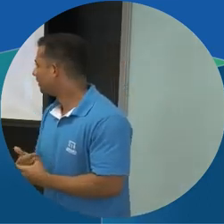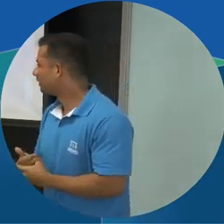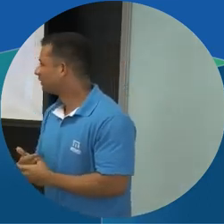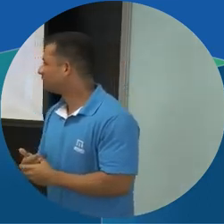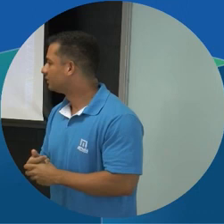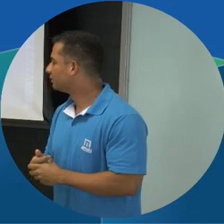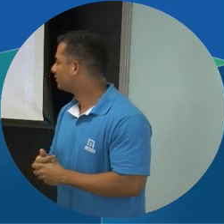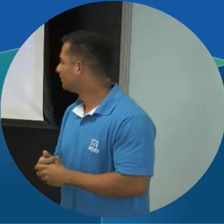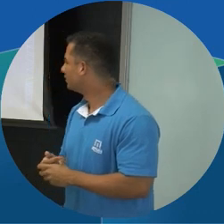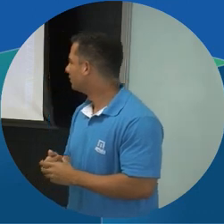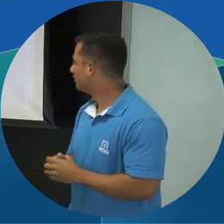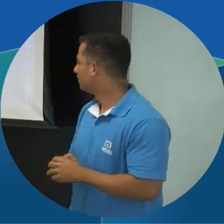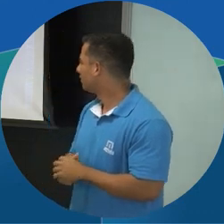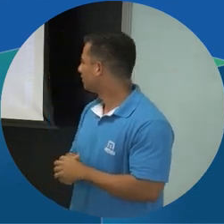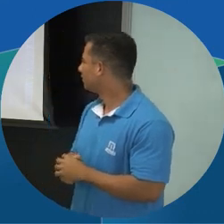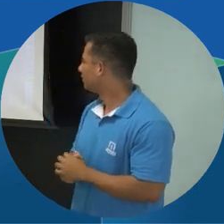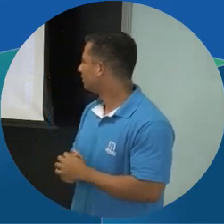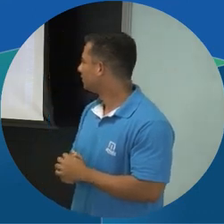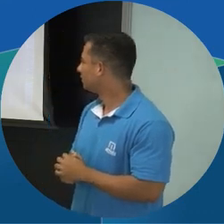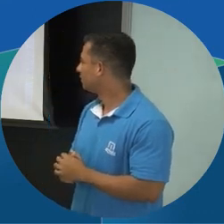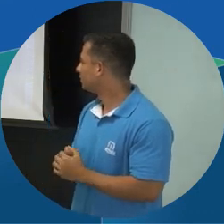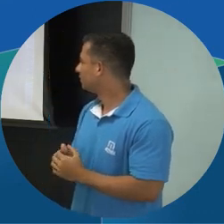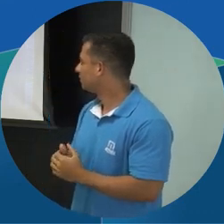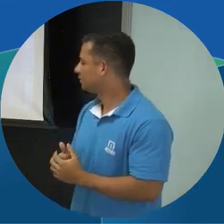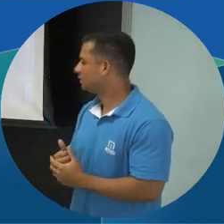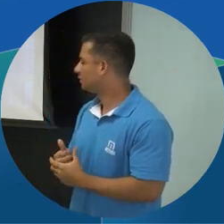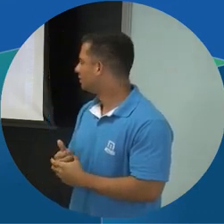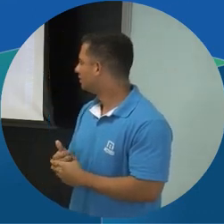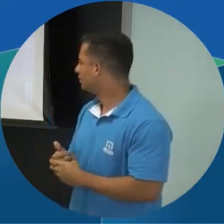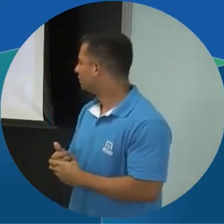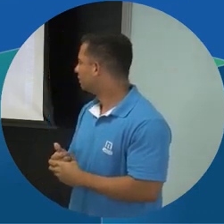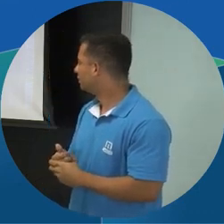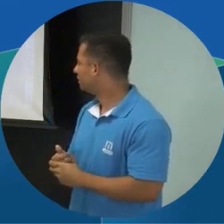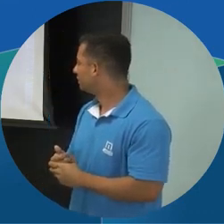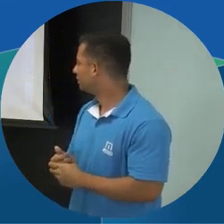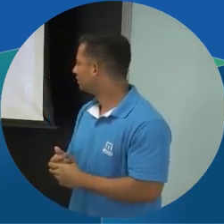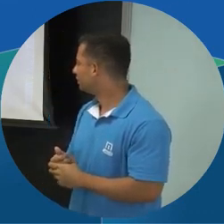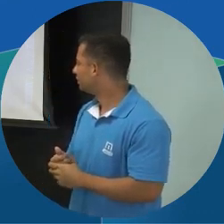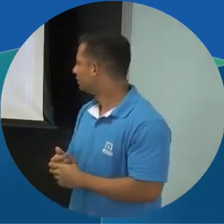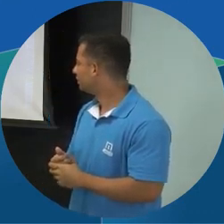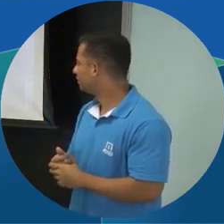Ah, não? É porque acho que eu apertei embaixo aqui.